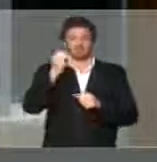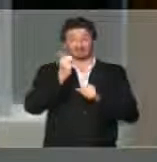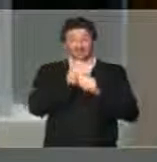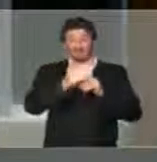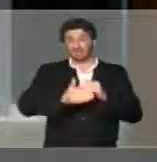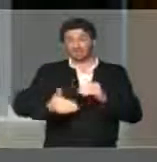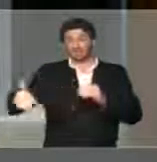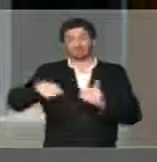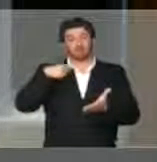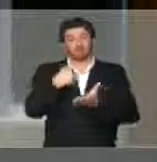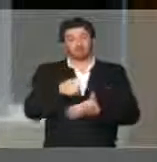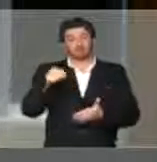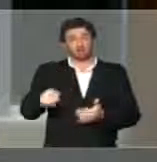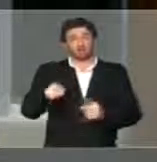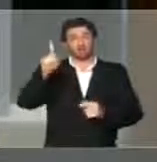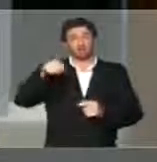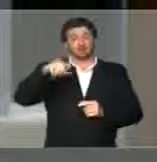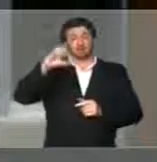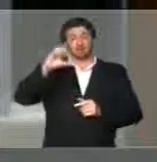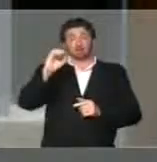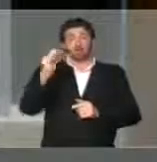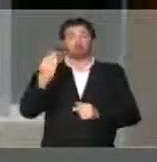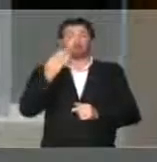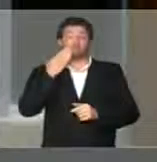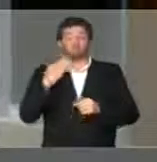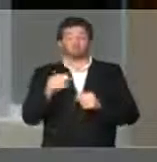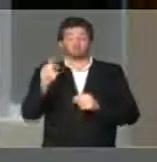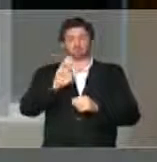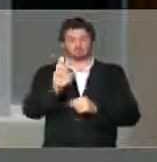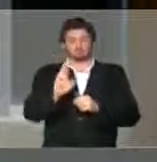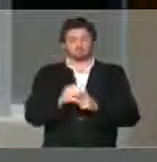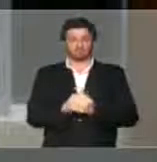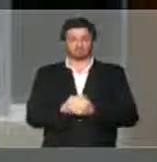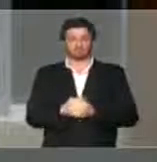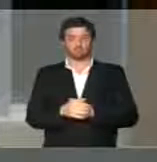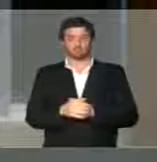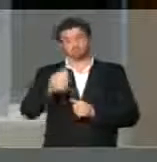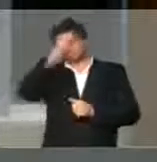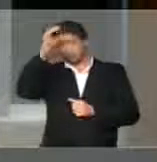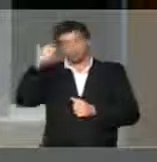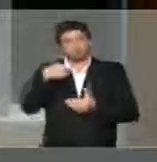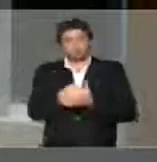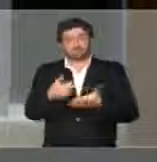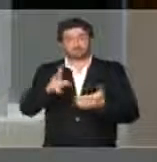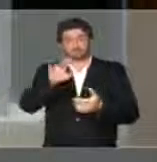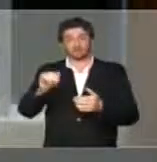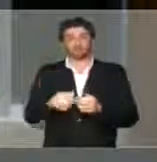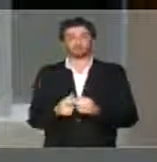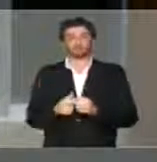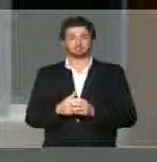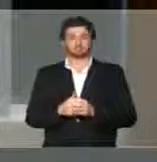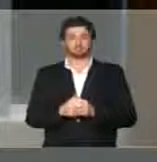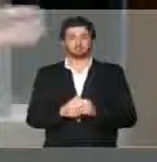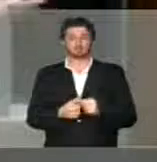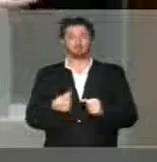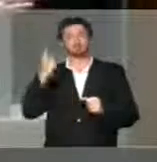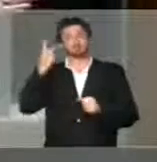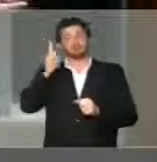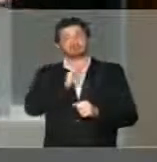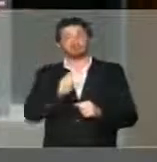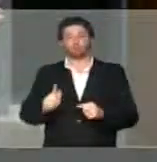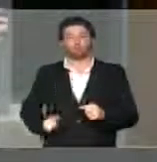anos que ele terá que pagar essa conta, serão 90 bilhões de reais que o consumidor de energia elétrica brasileiro terá que pagar para que o